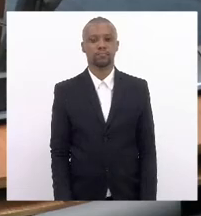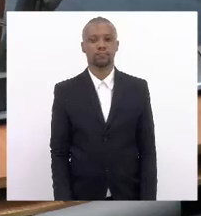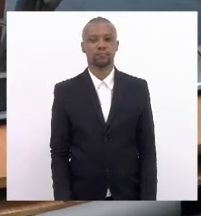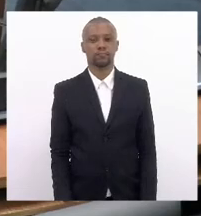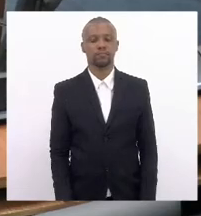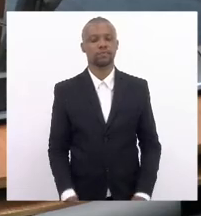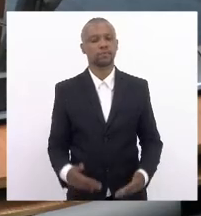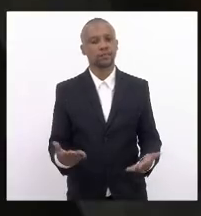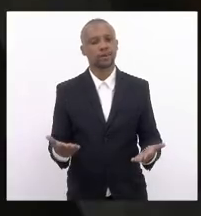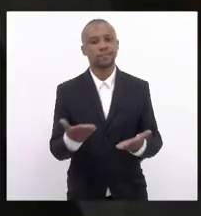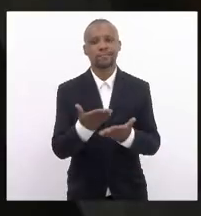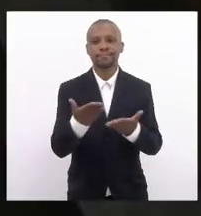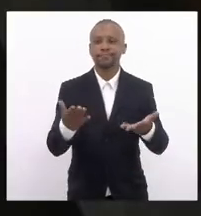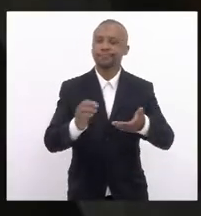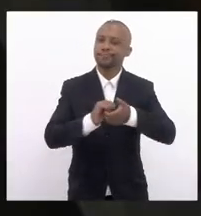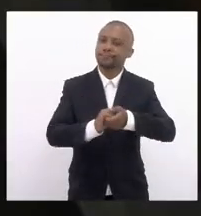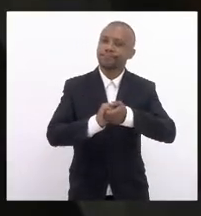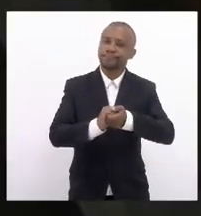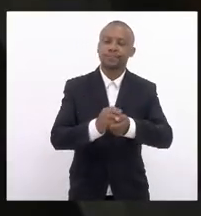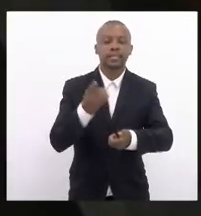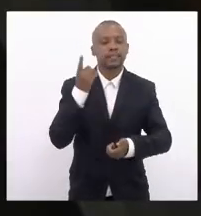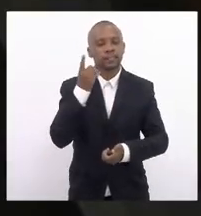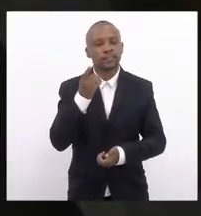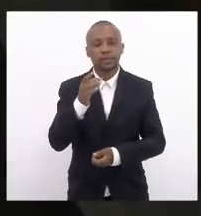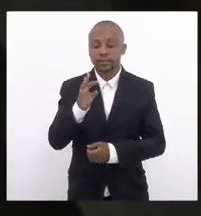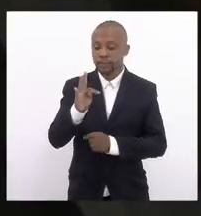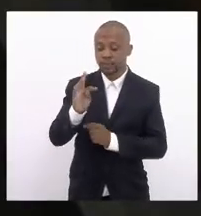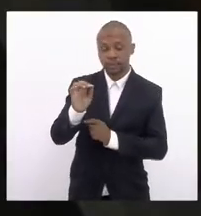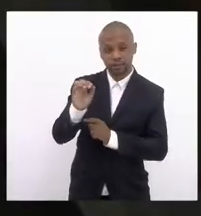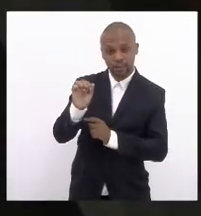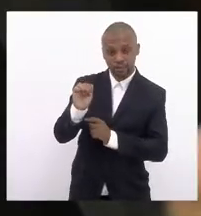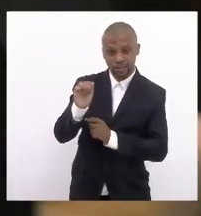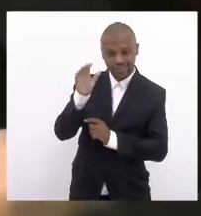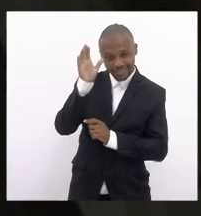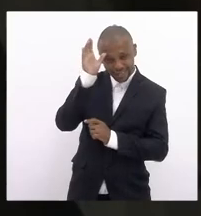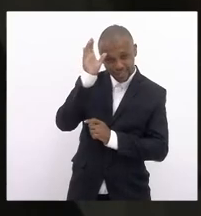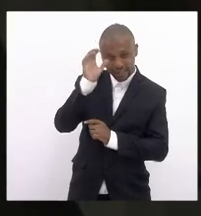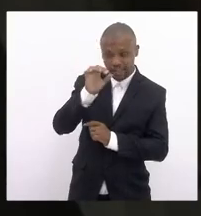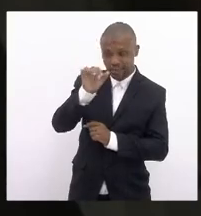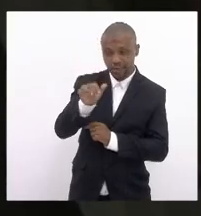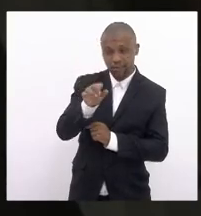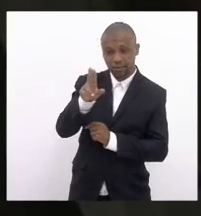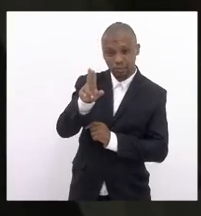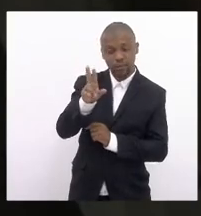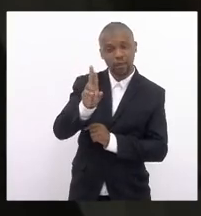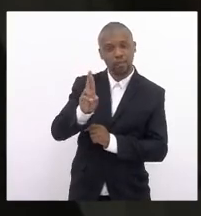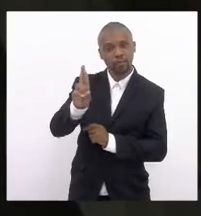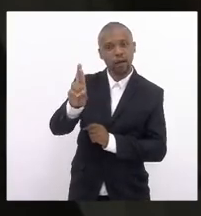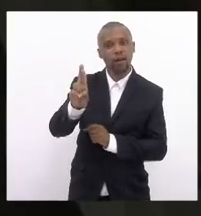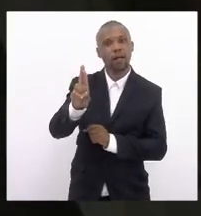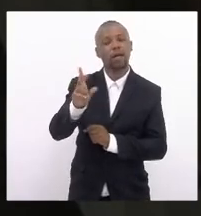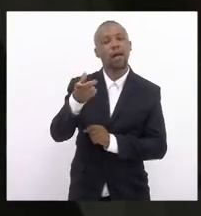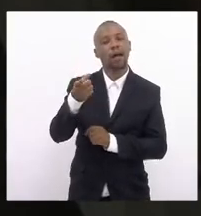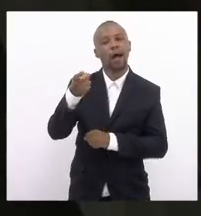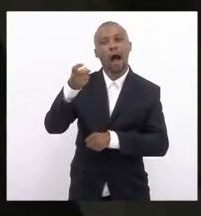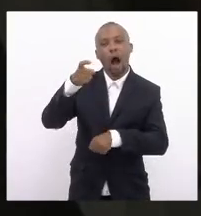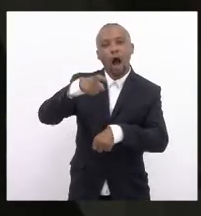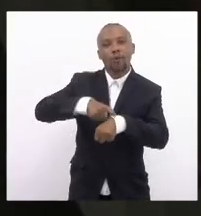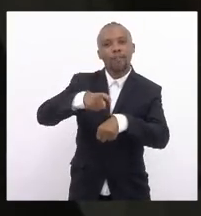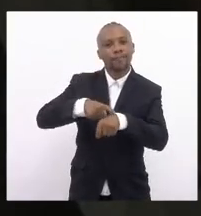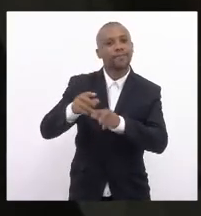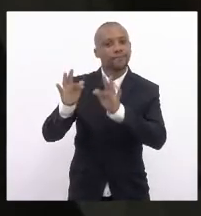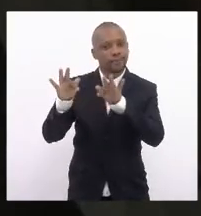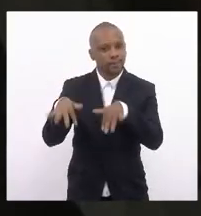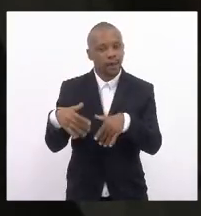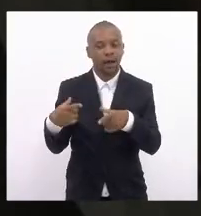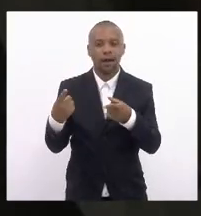Deputada Tia Ju, a querida colega, presidindo aqui o expediente final, ao lado de uma outra querida também, parceira e companheira,